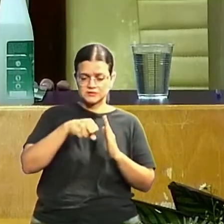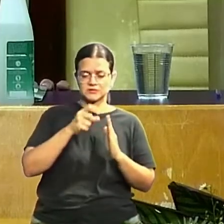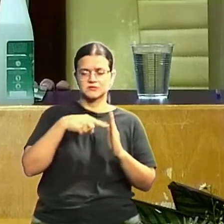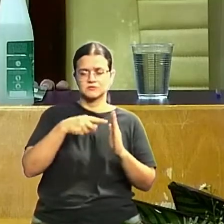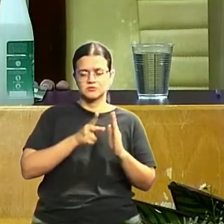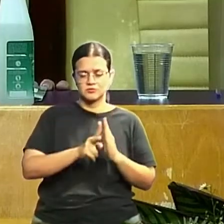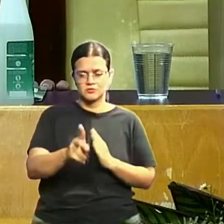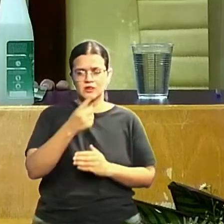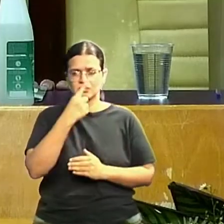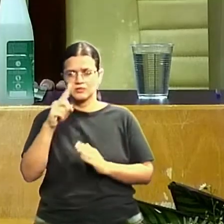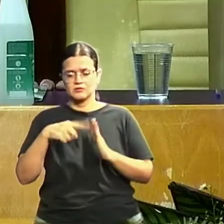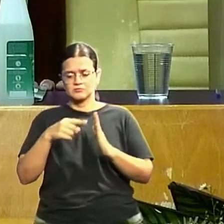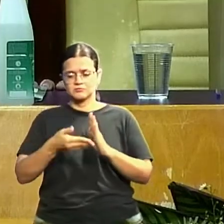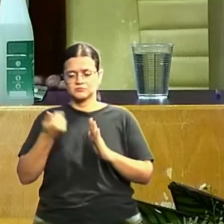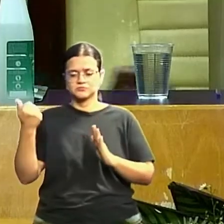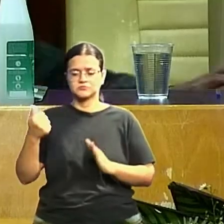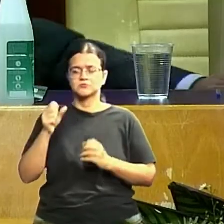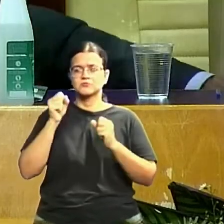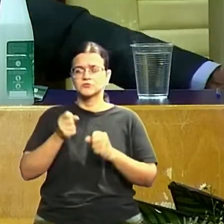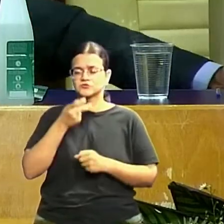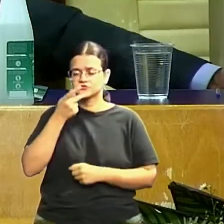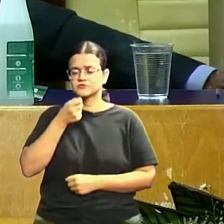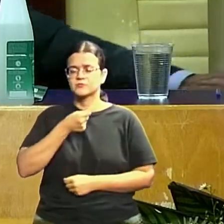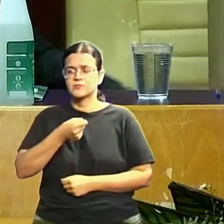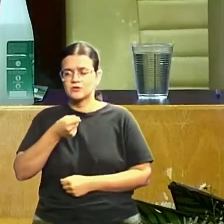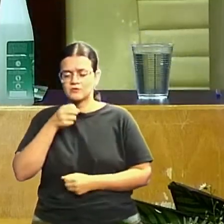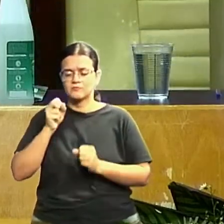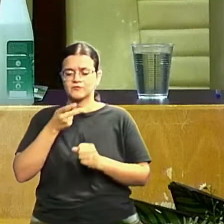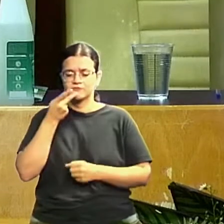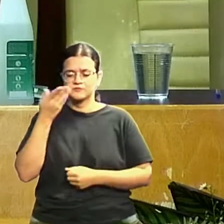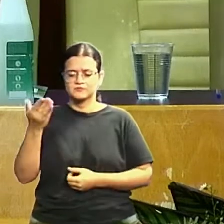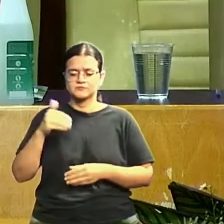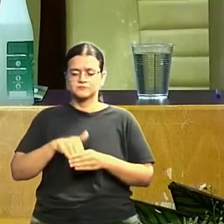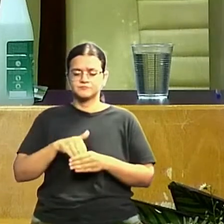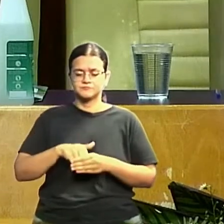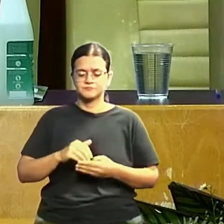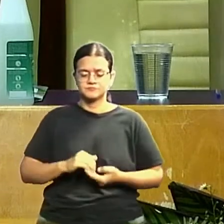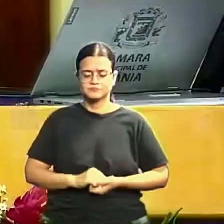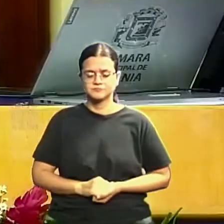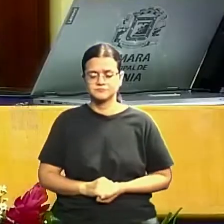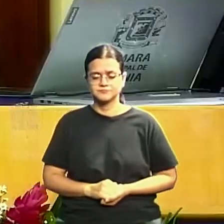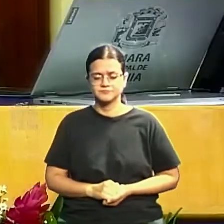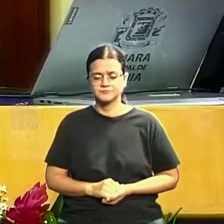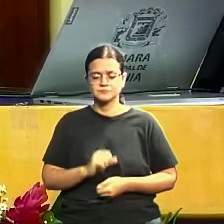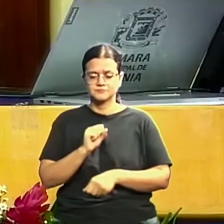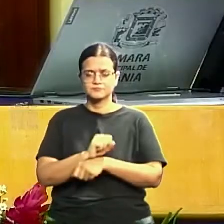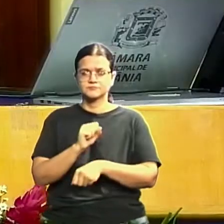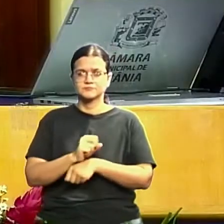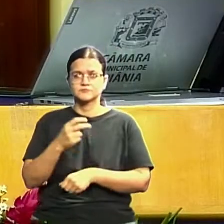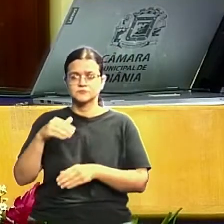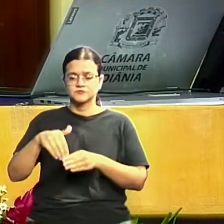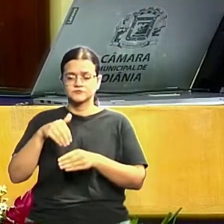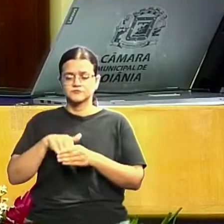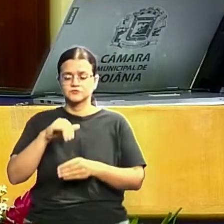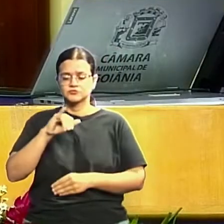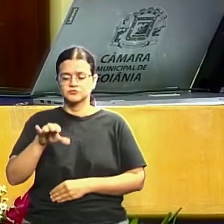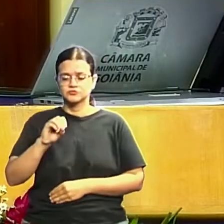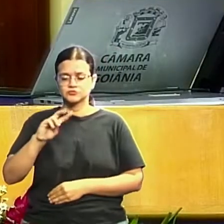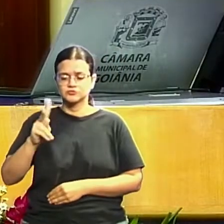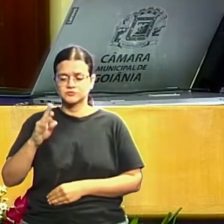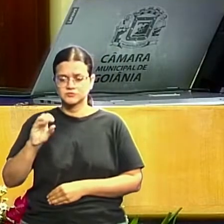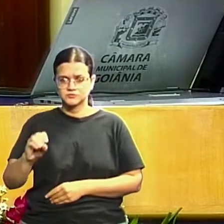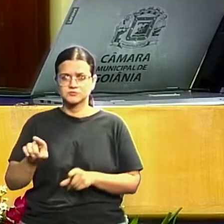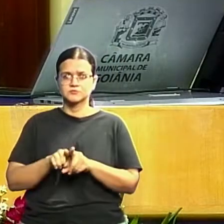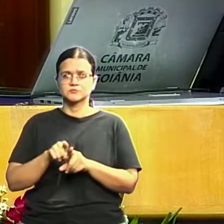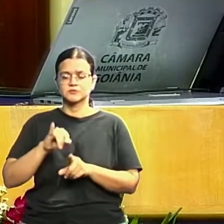rejeita. Vossa Excelência pode falar pelo microfone, né, excelência? Exatamente, esperando o voto do vereador Joãozinho, do vereador Isídio.